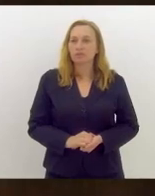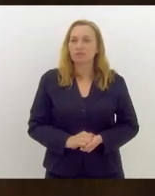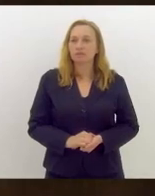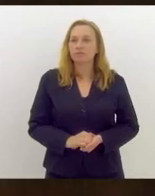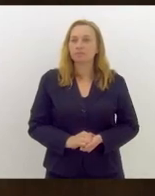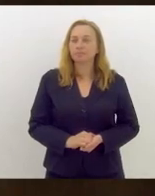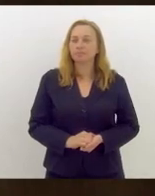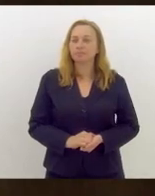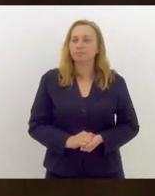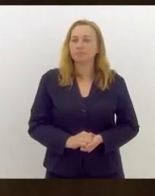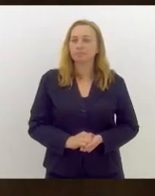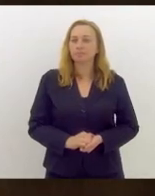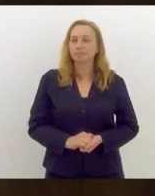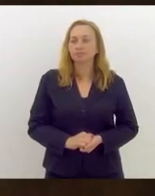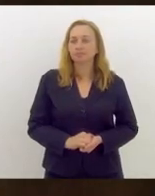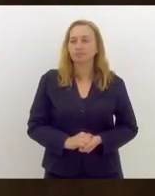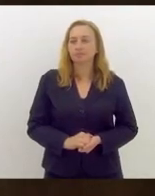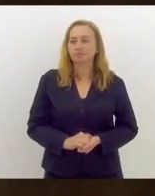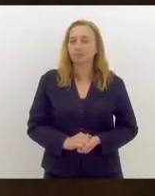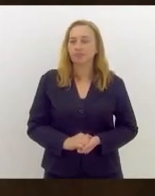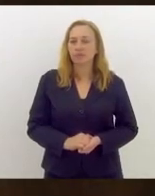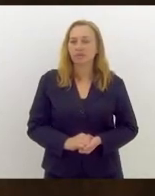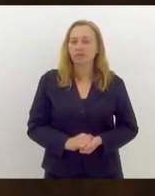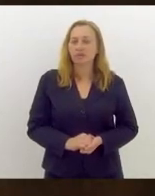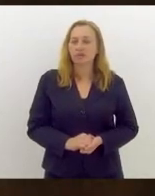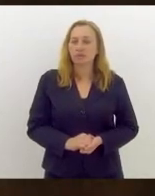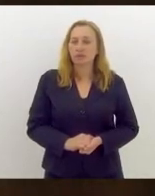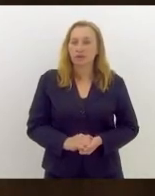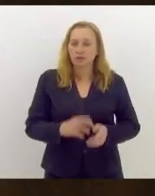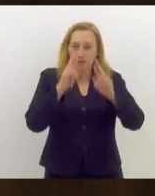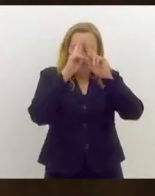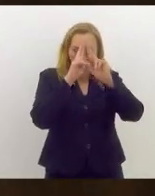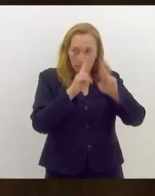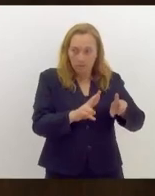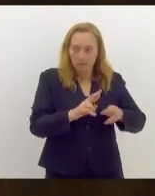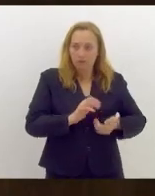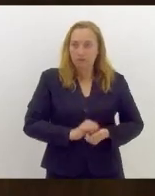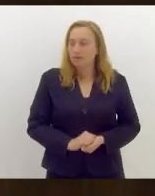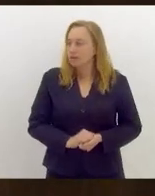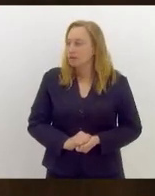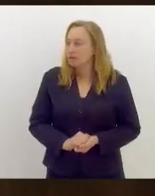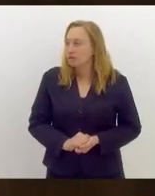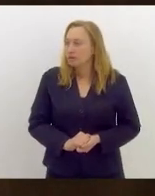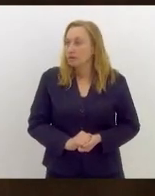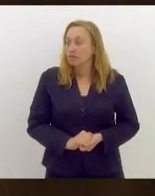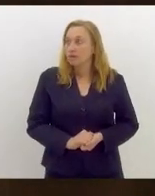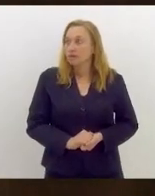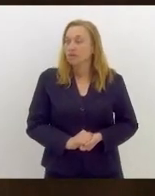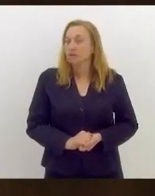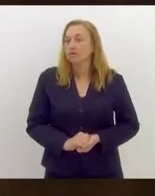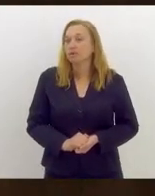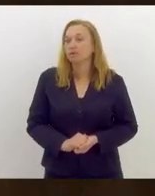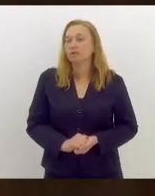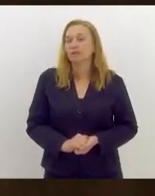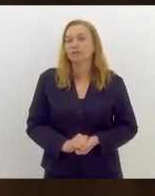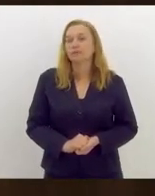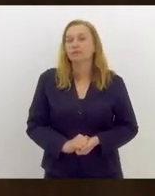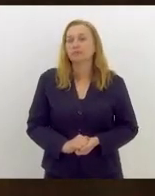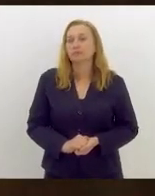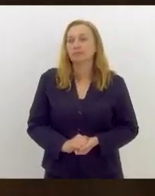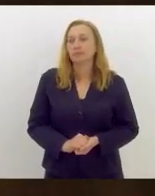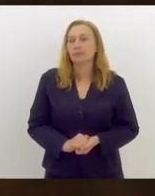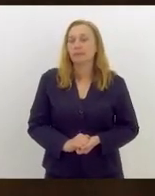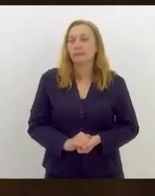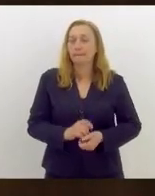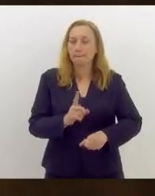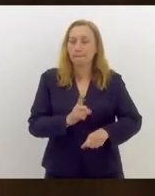anterioridade seja respeitado e ao mesmo tempo